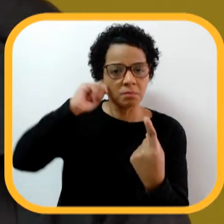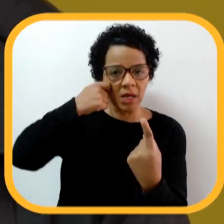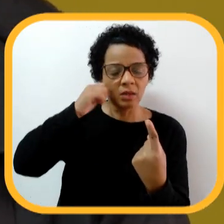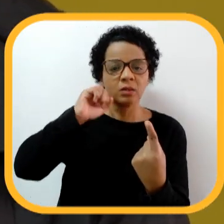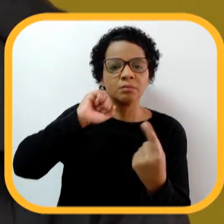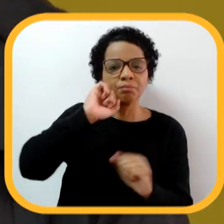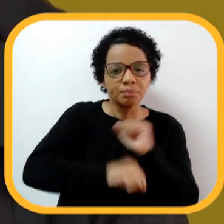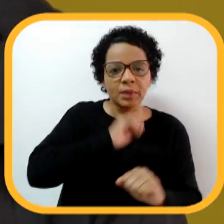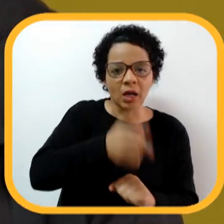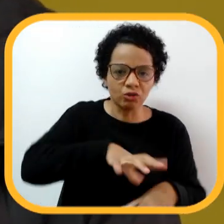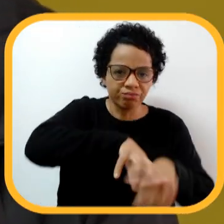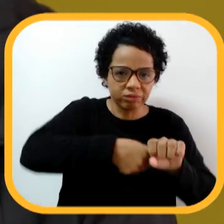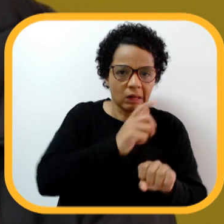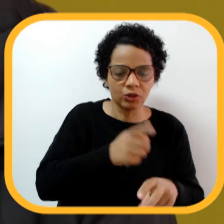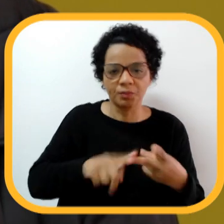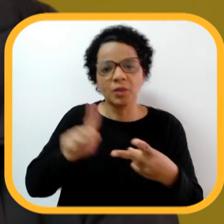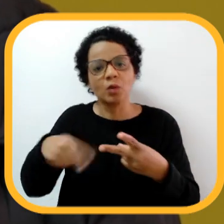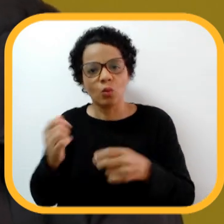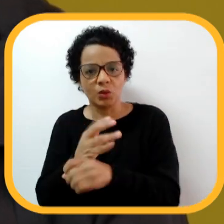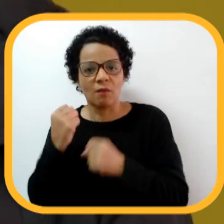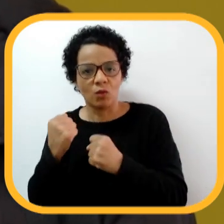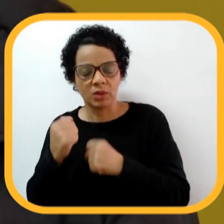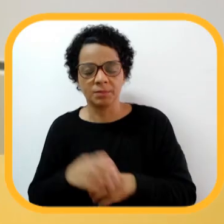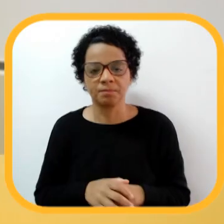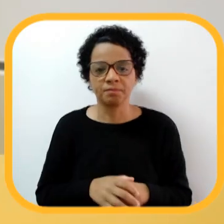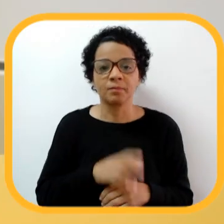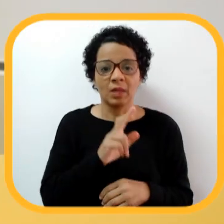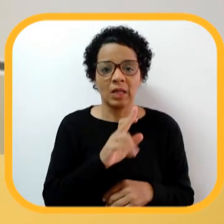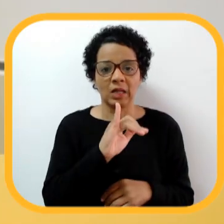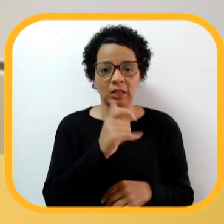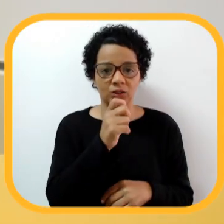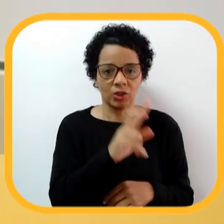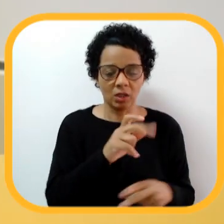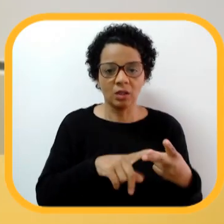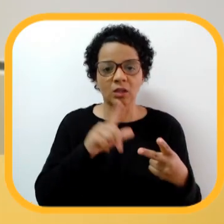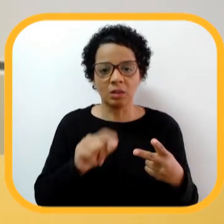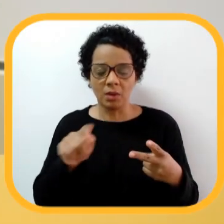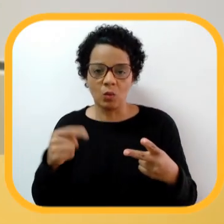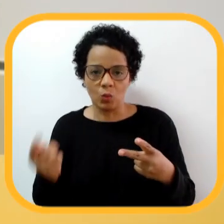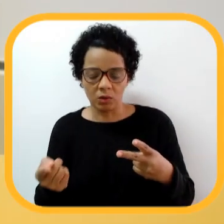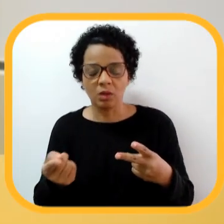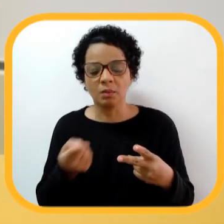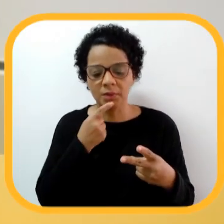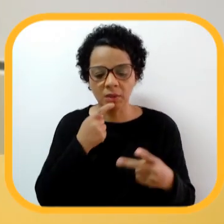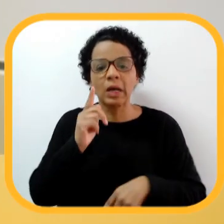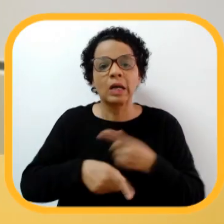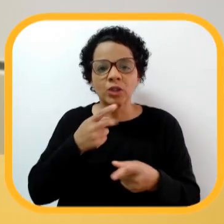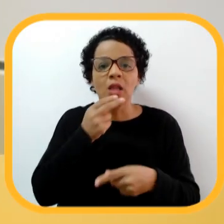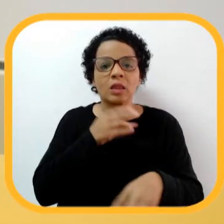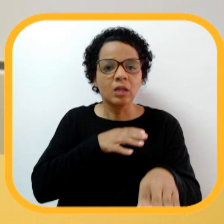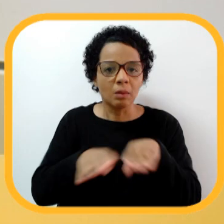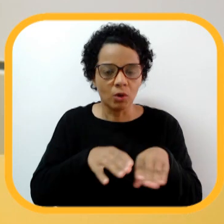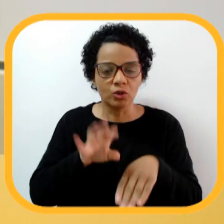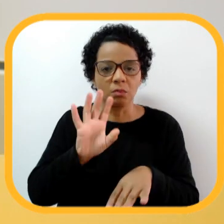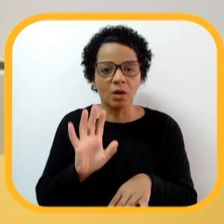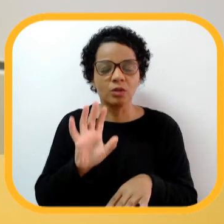aos danos causados e a outra tem a ver com a intensidade do sismo. A escala de Richter e a escala de Mercalli modificada medem